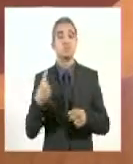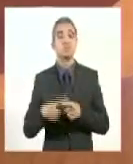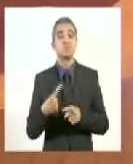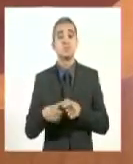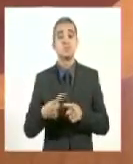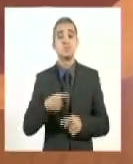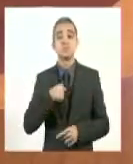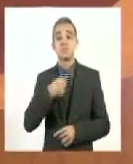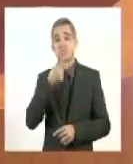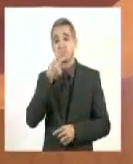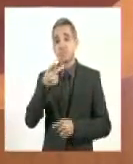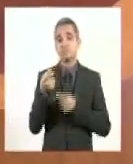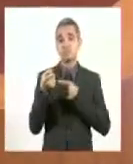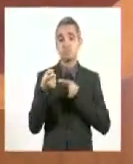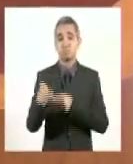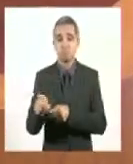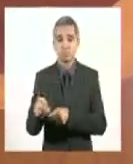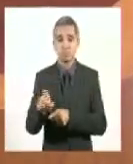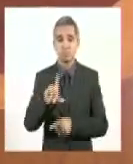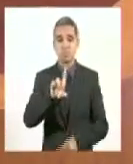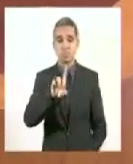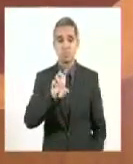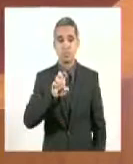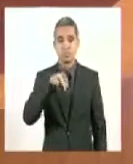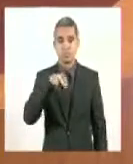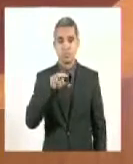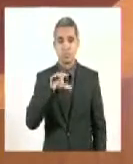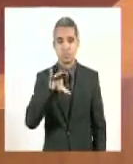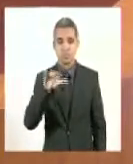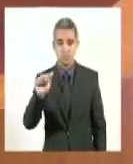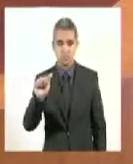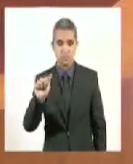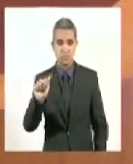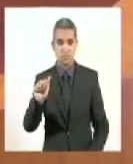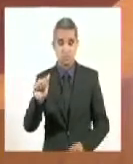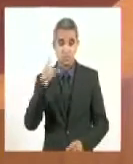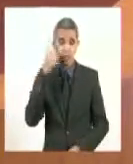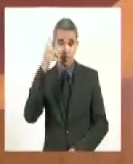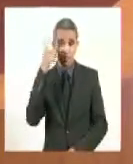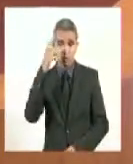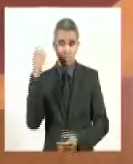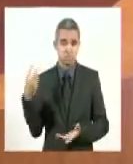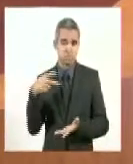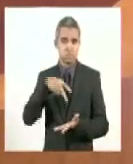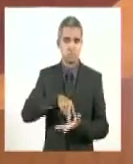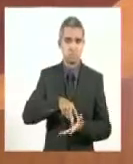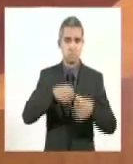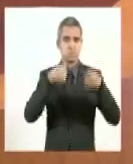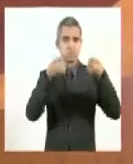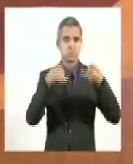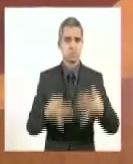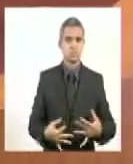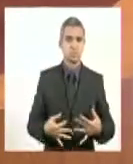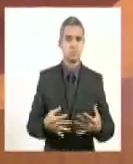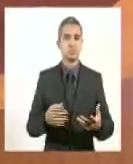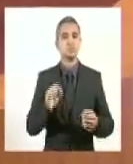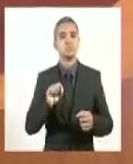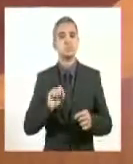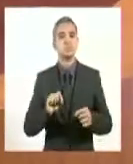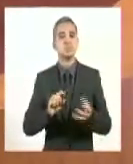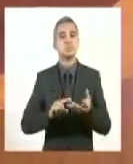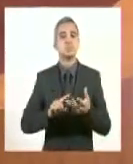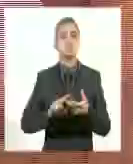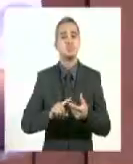ao invés dos deputados subirem nessa tribuna para dar explicações sobre o que nós